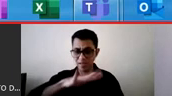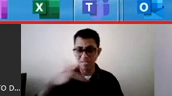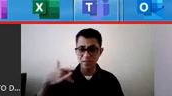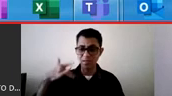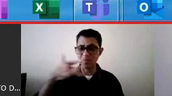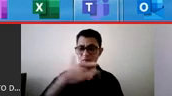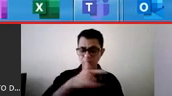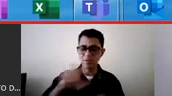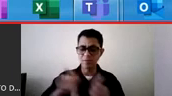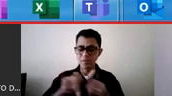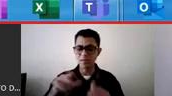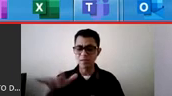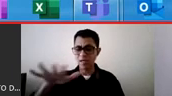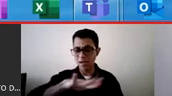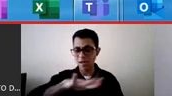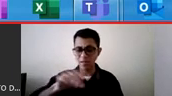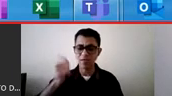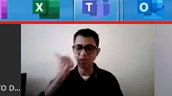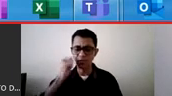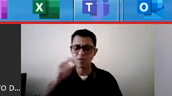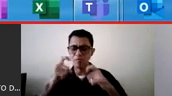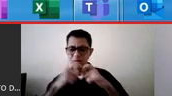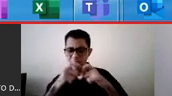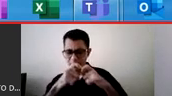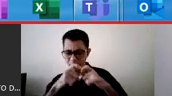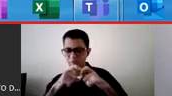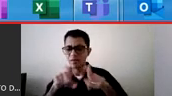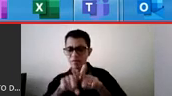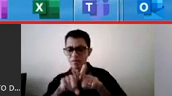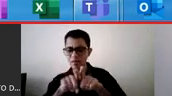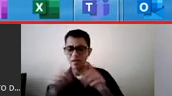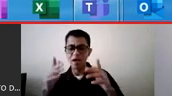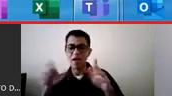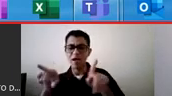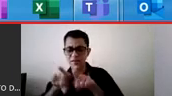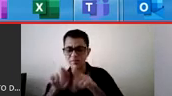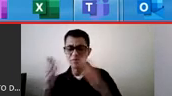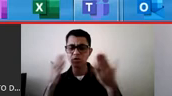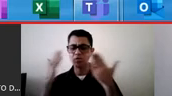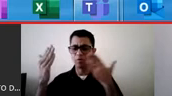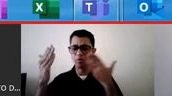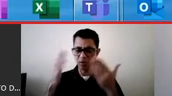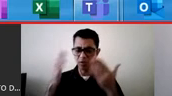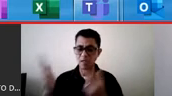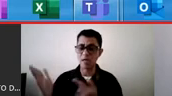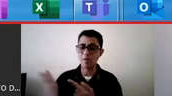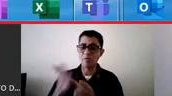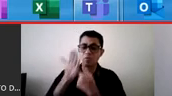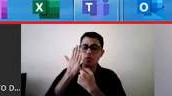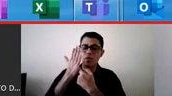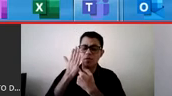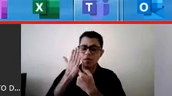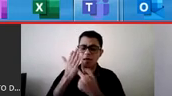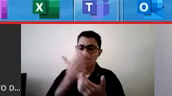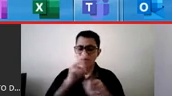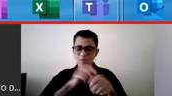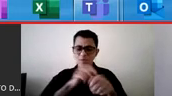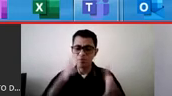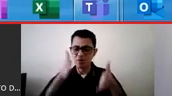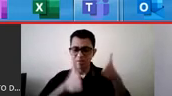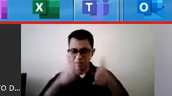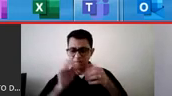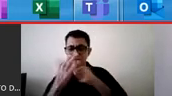da ciência, né? Médicos conceituados, até psicólogos, uhum, que realmente ajudou a gente nesse percurso